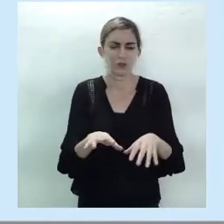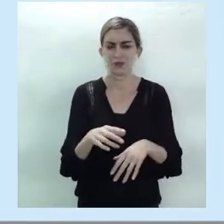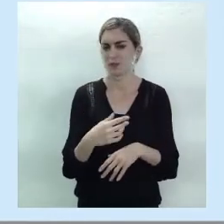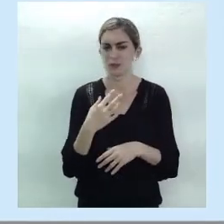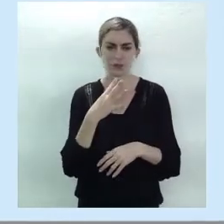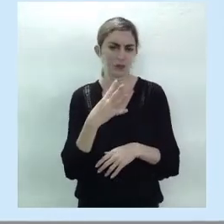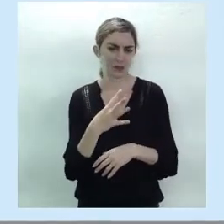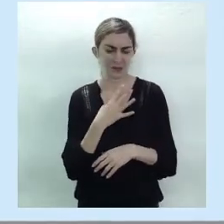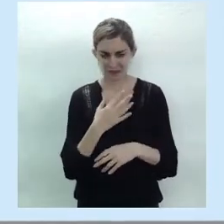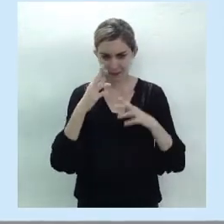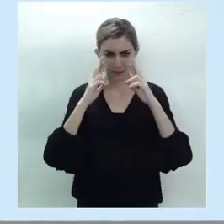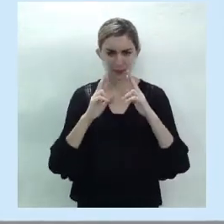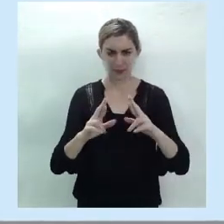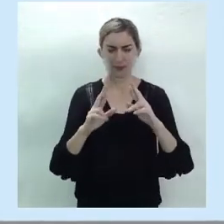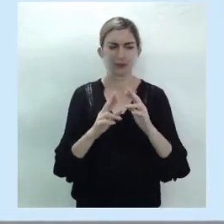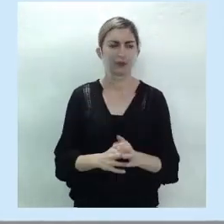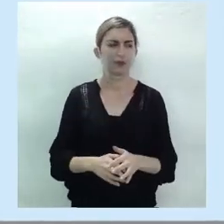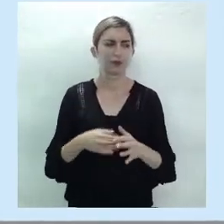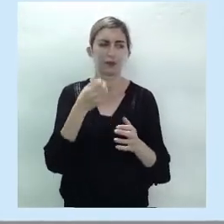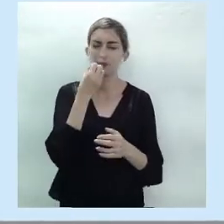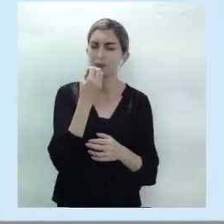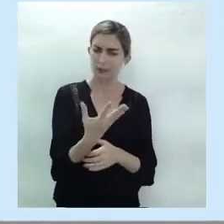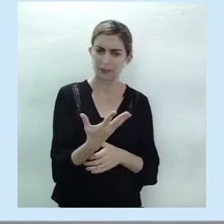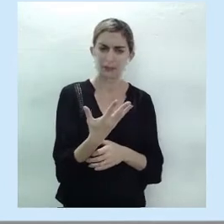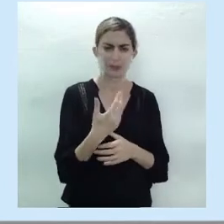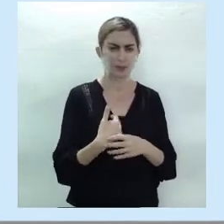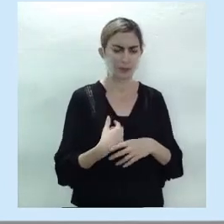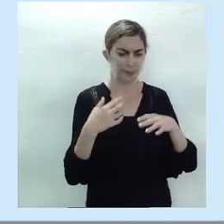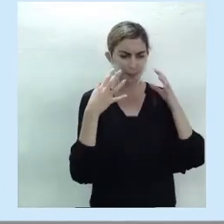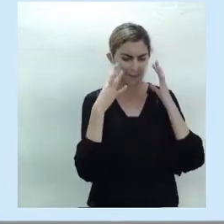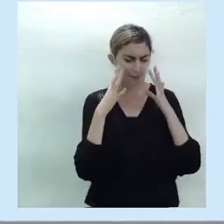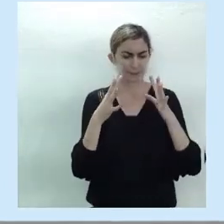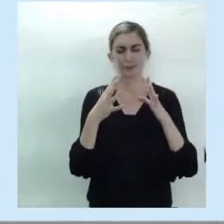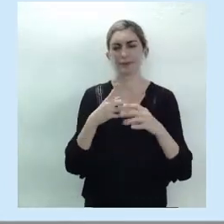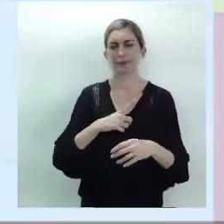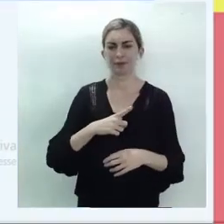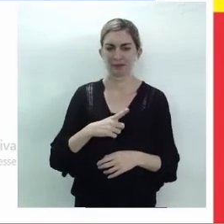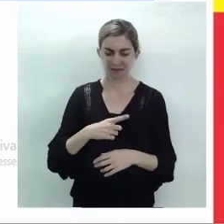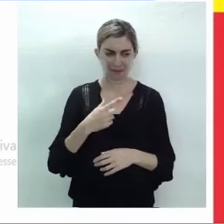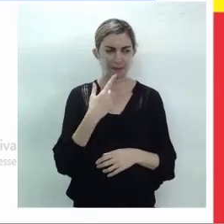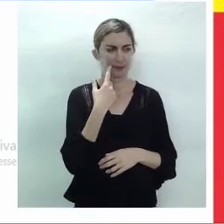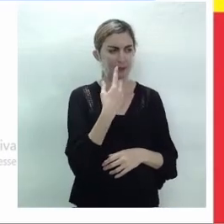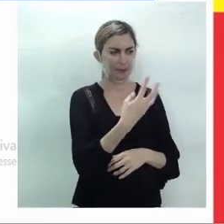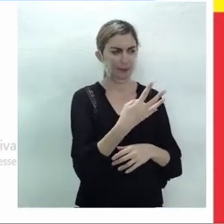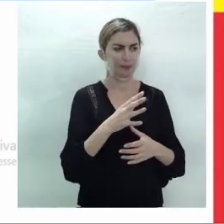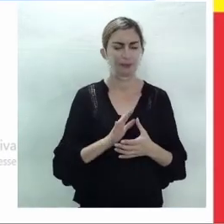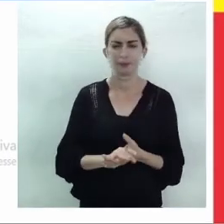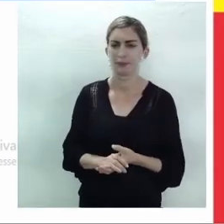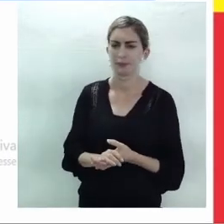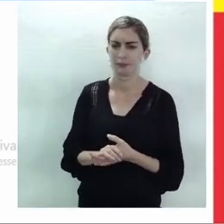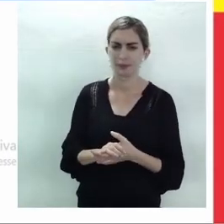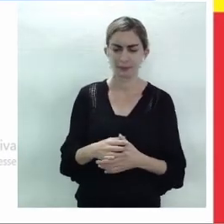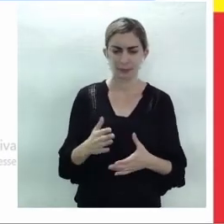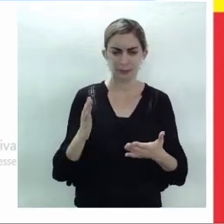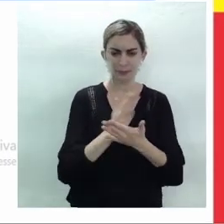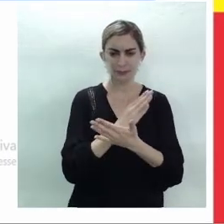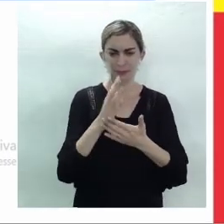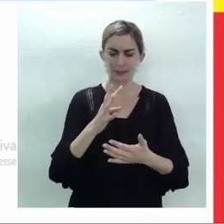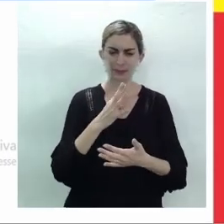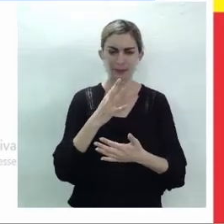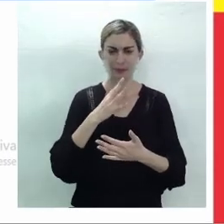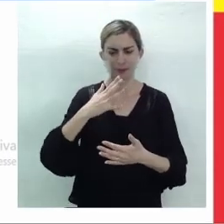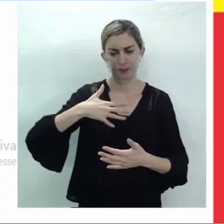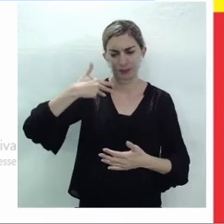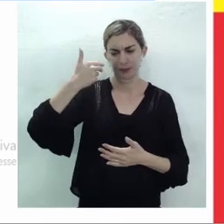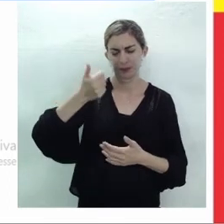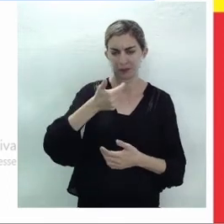ter o respeito. Vamos ver aqui. E os benefícios? Olhando para a tela, nós temos aqui os benefícios. Ao conhecer